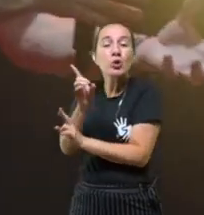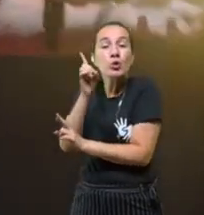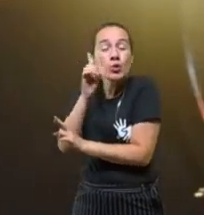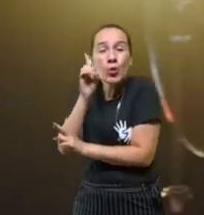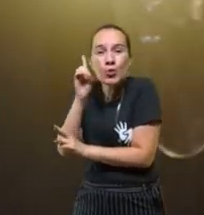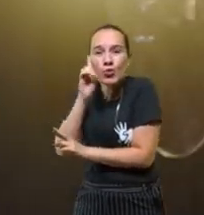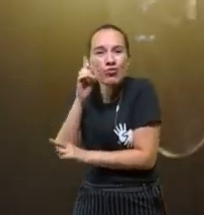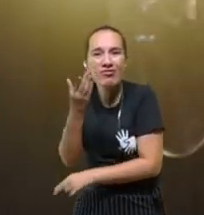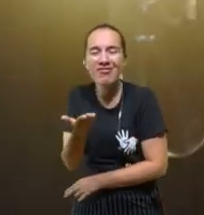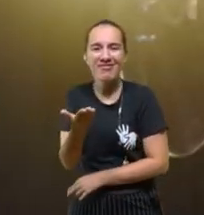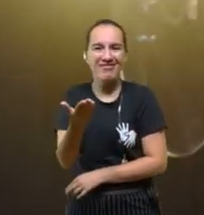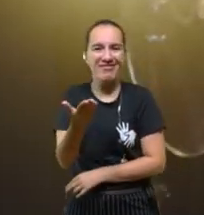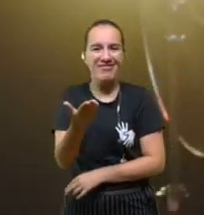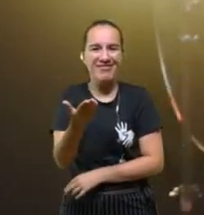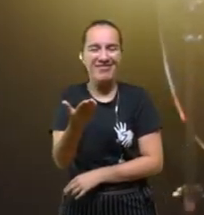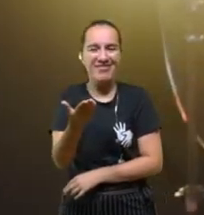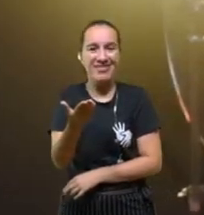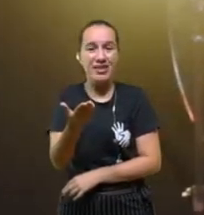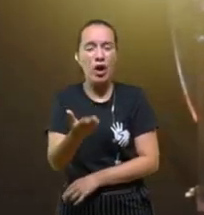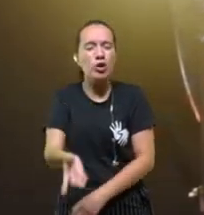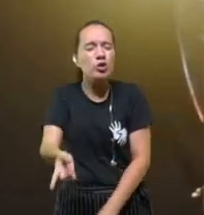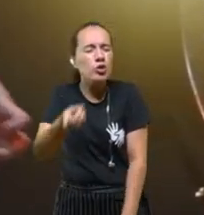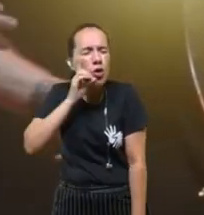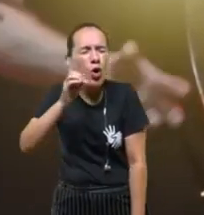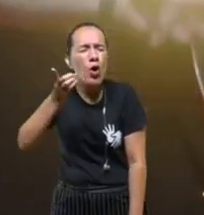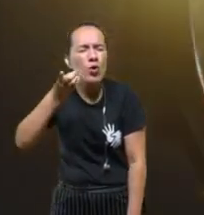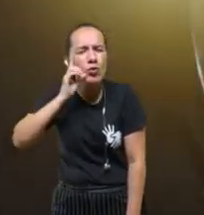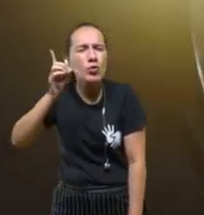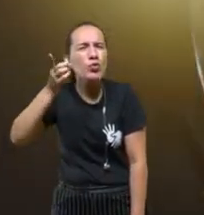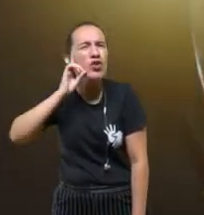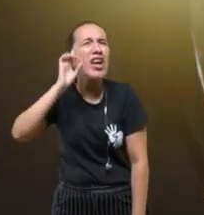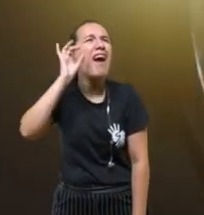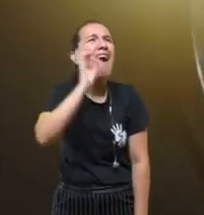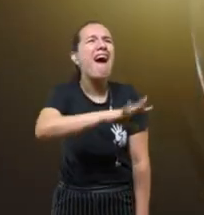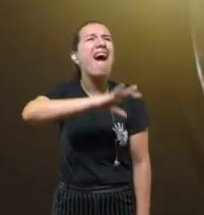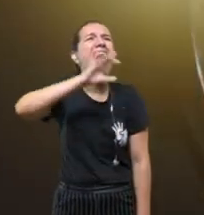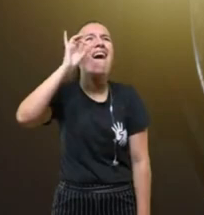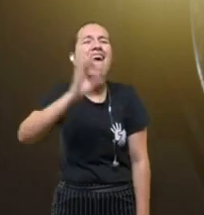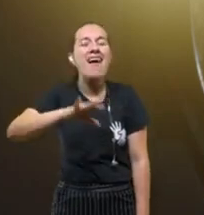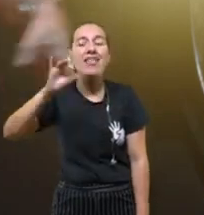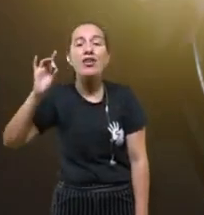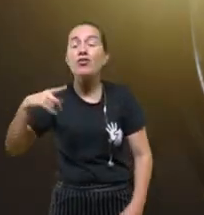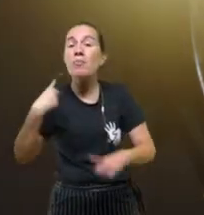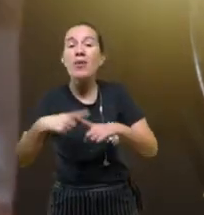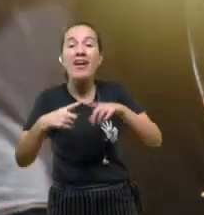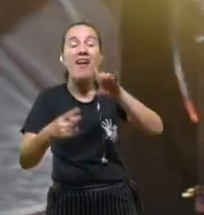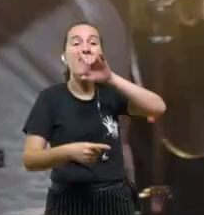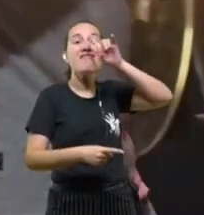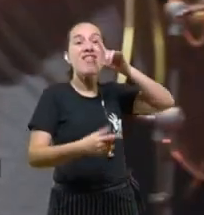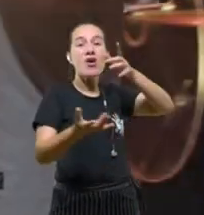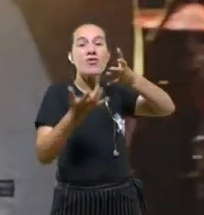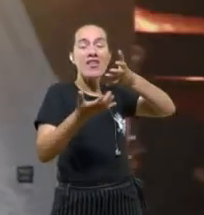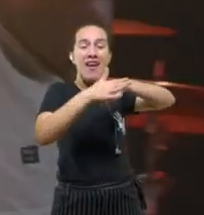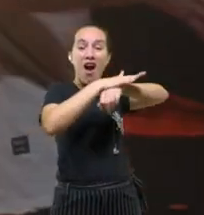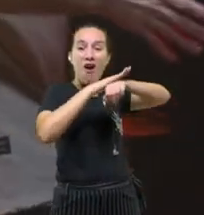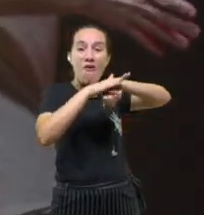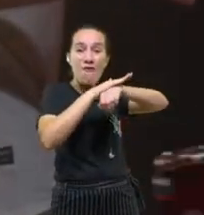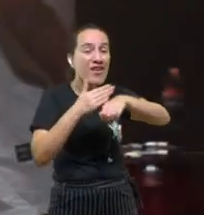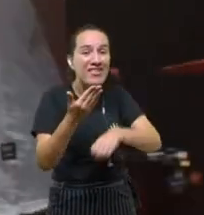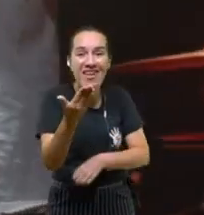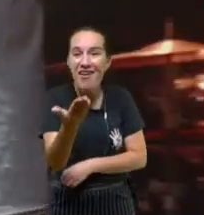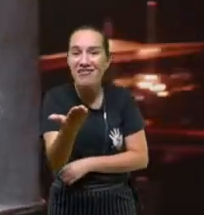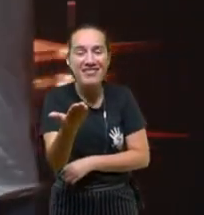Não, é o pão de cada dia, porque eu quero ouvir de você todo dia, eu quero falar com você todo